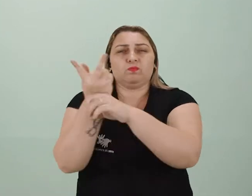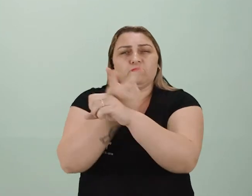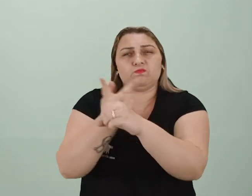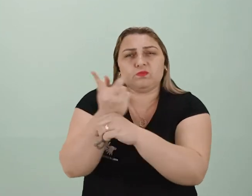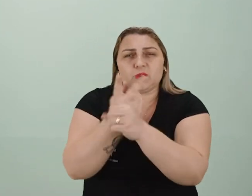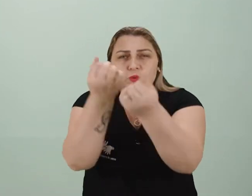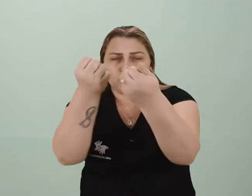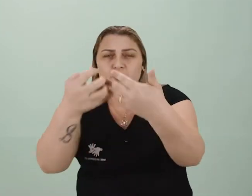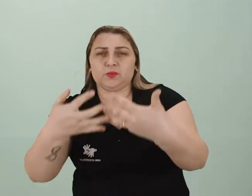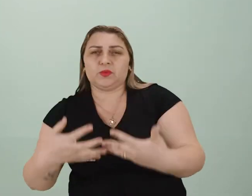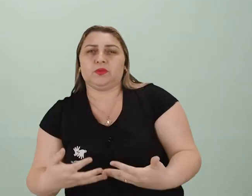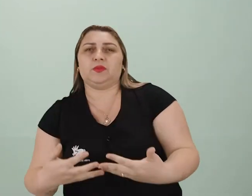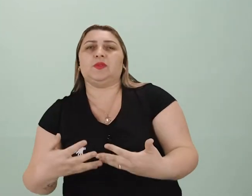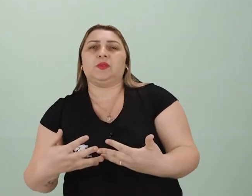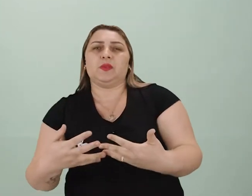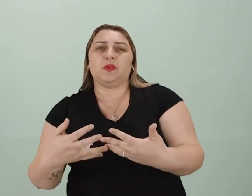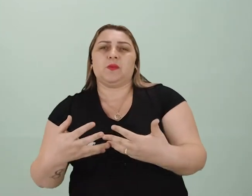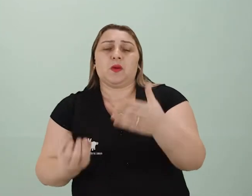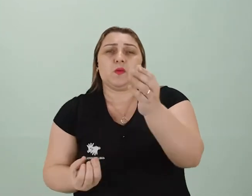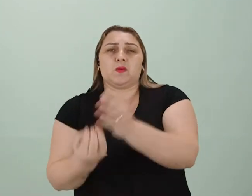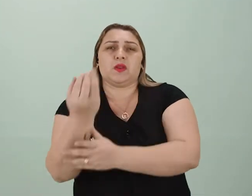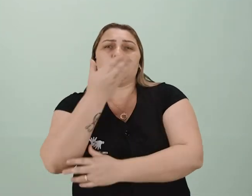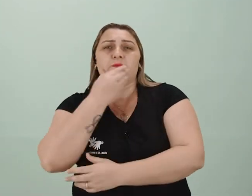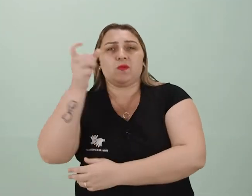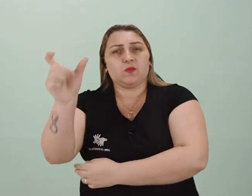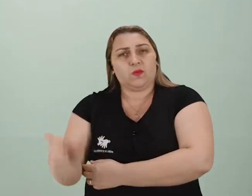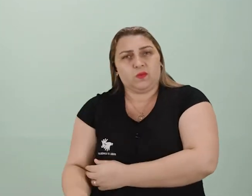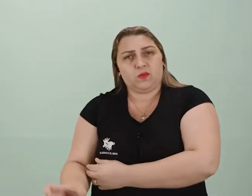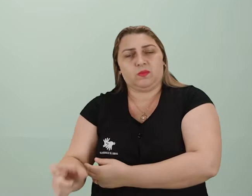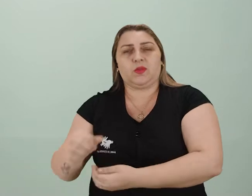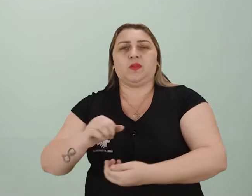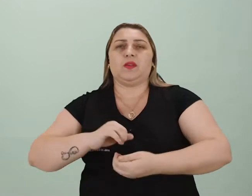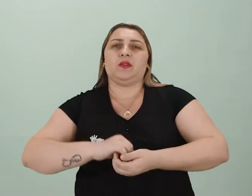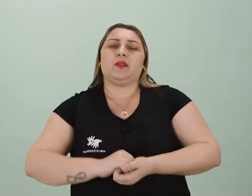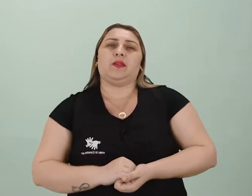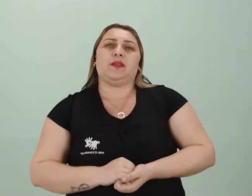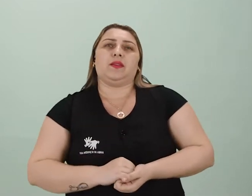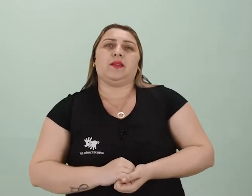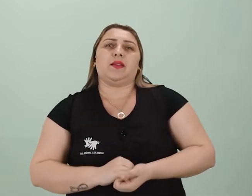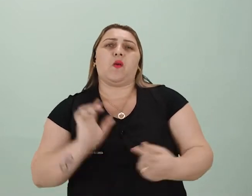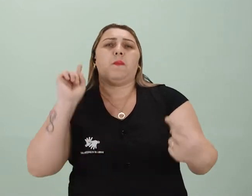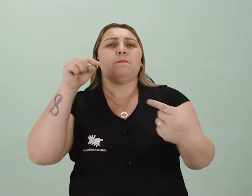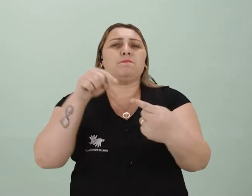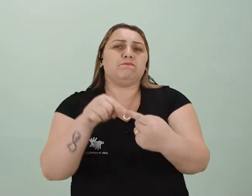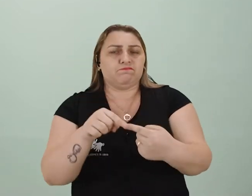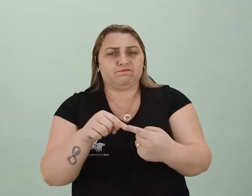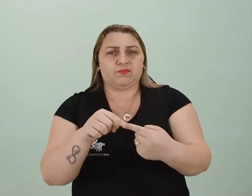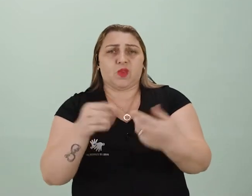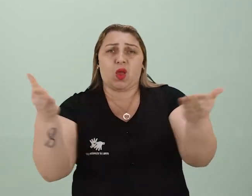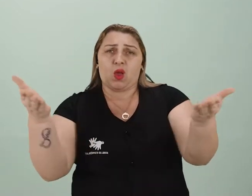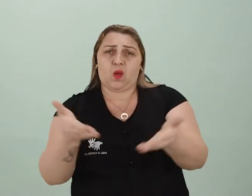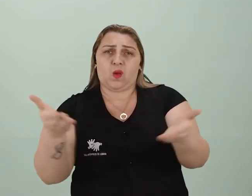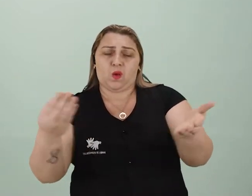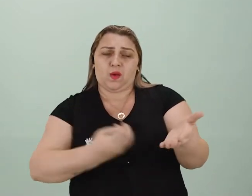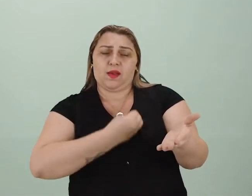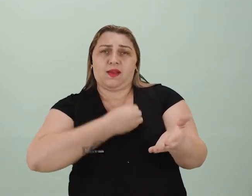uma explicação para a origem do homem, para a finalidade de estarmos aqui.